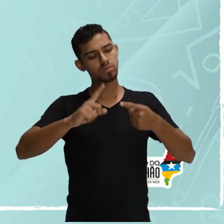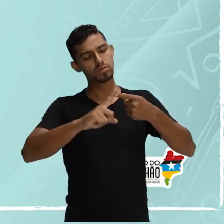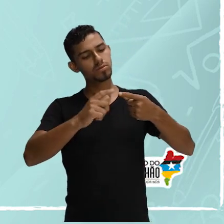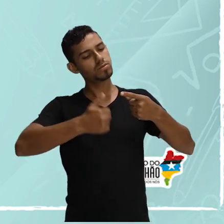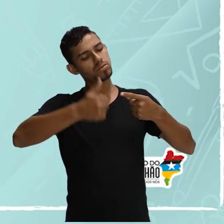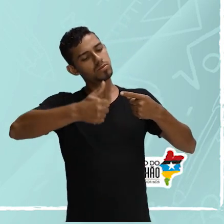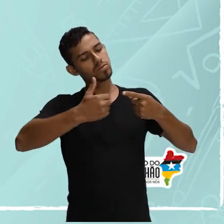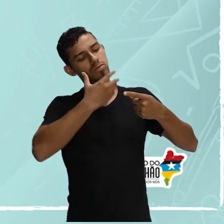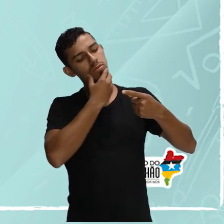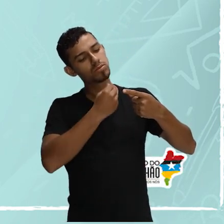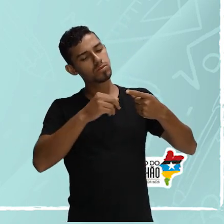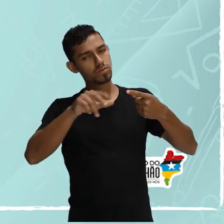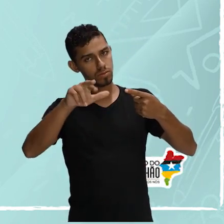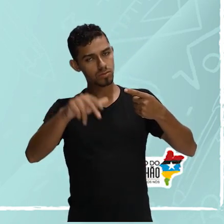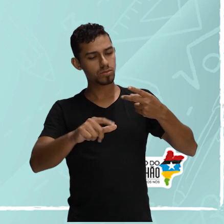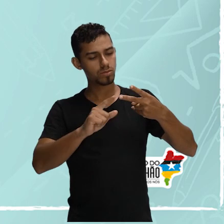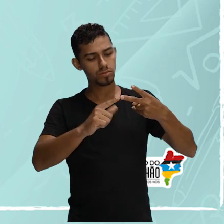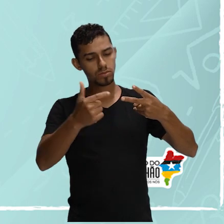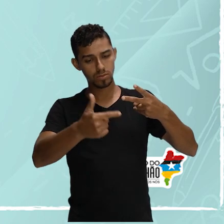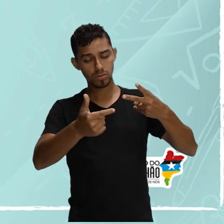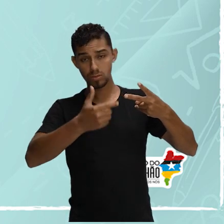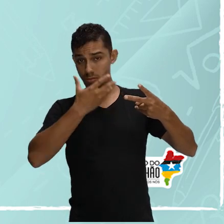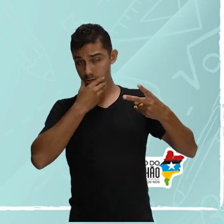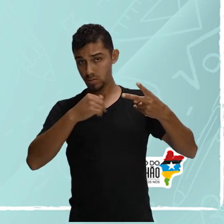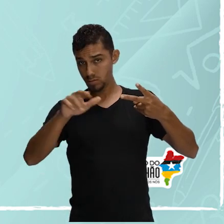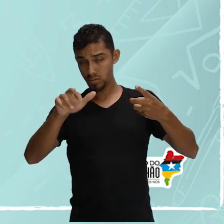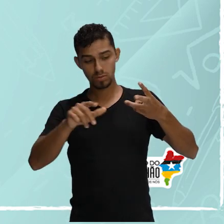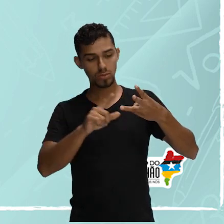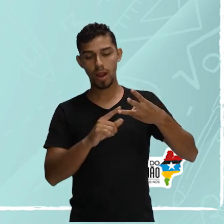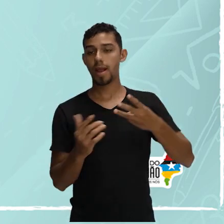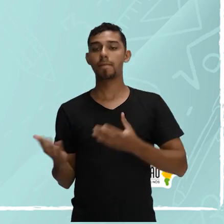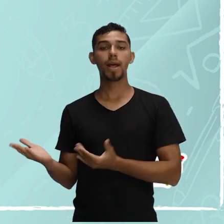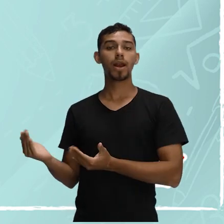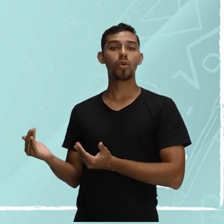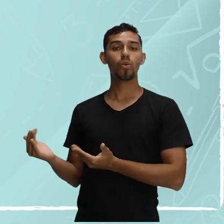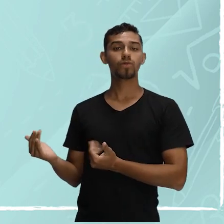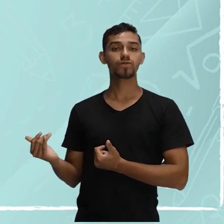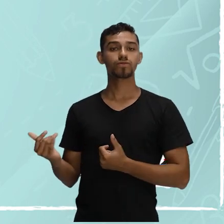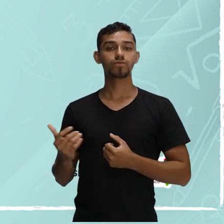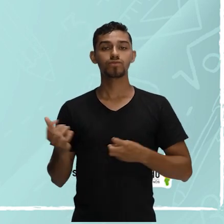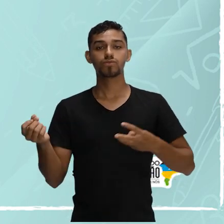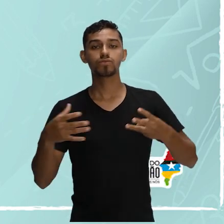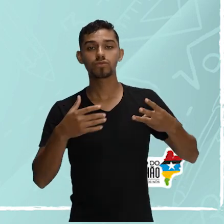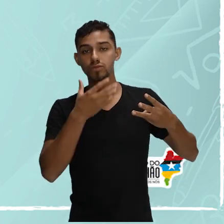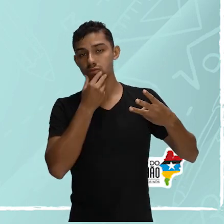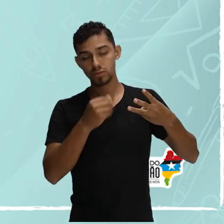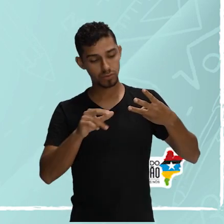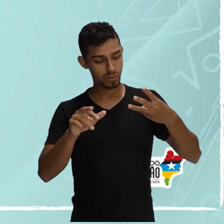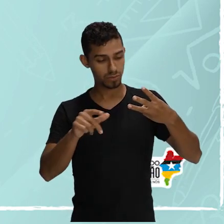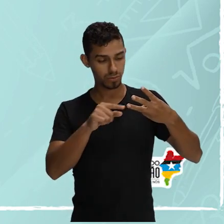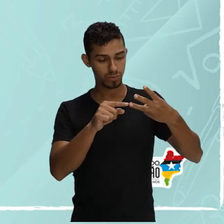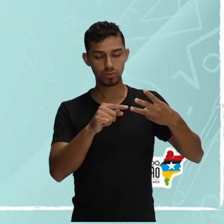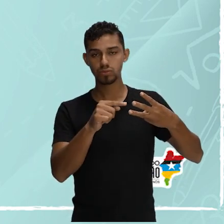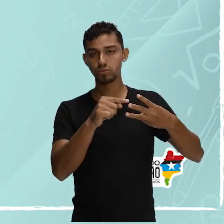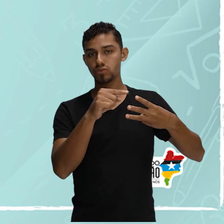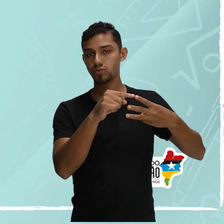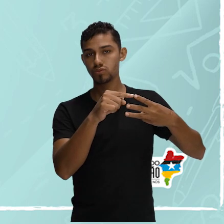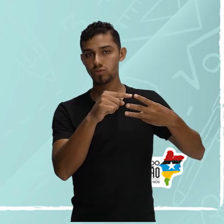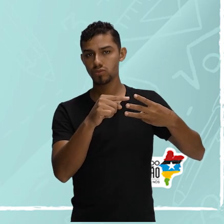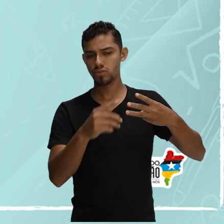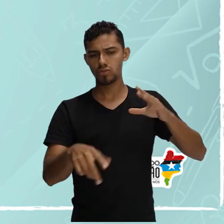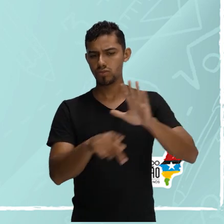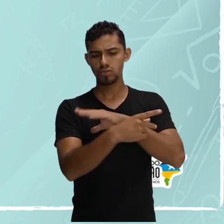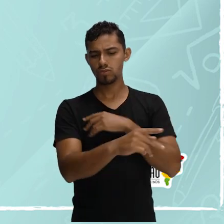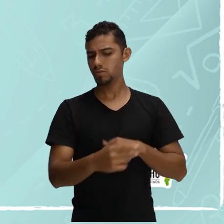irmãos. Então, nesse caso, ela não conquistou a condição de irmão mais velho como fruto das suas ações. É uma